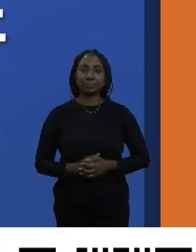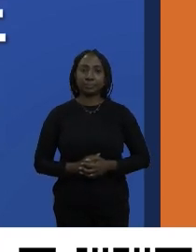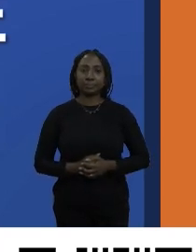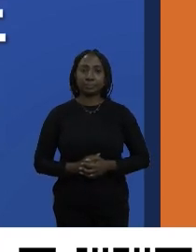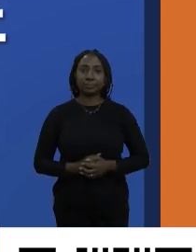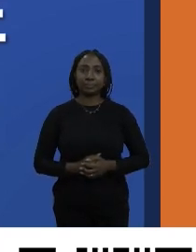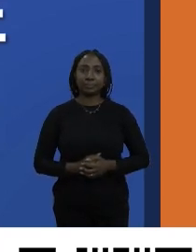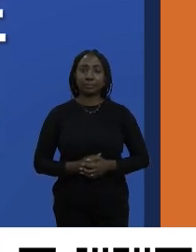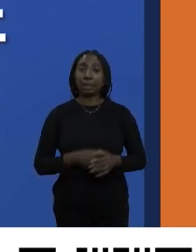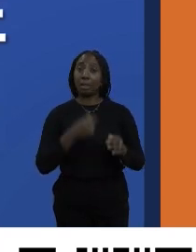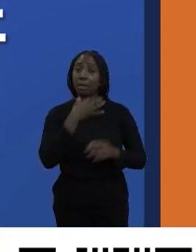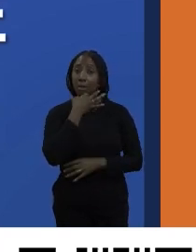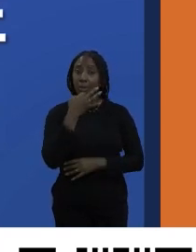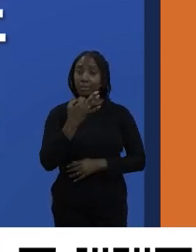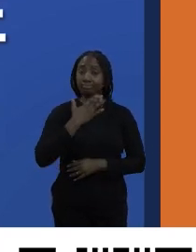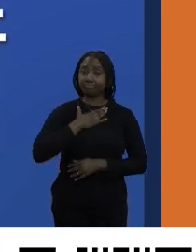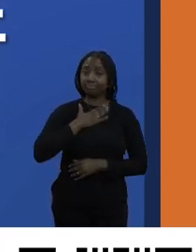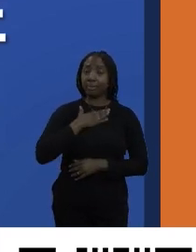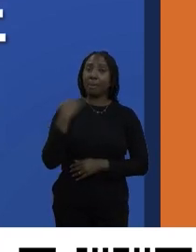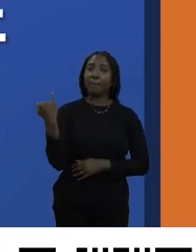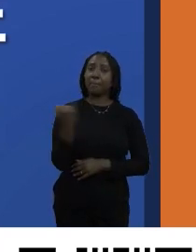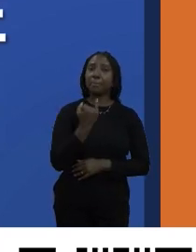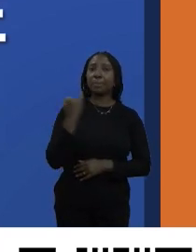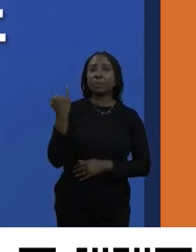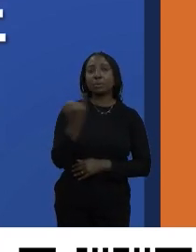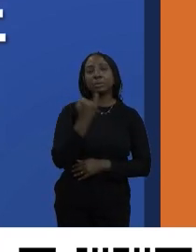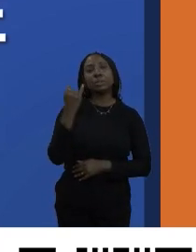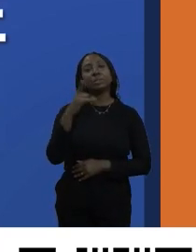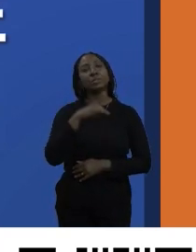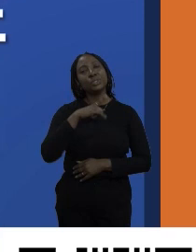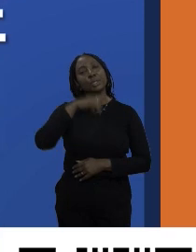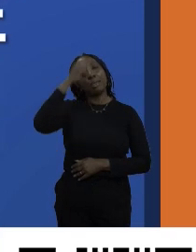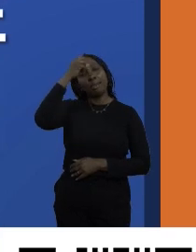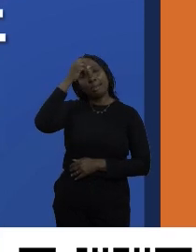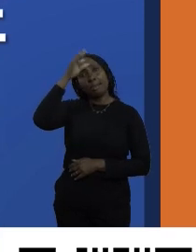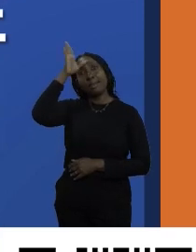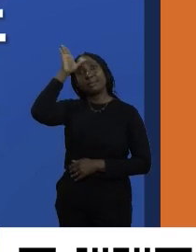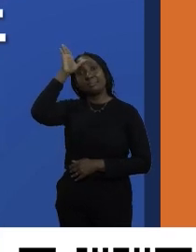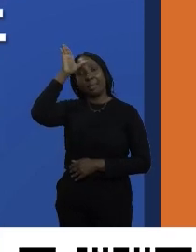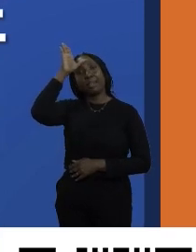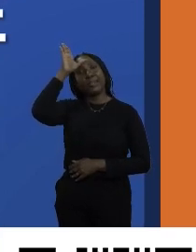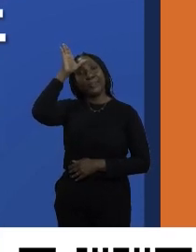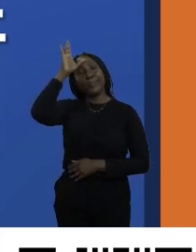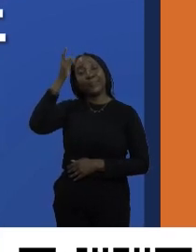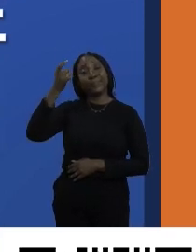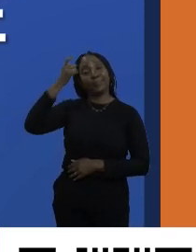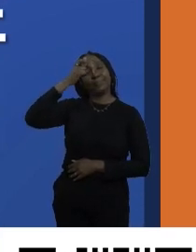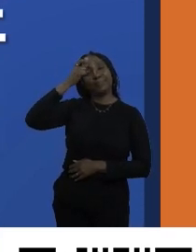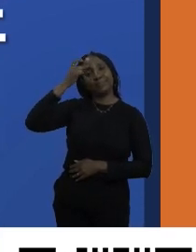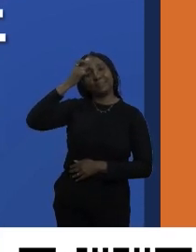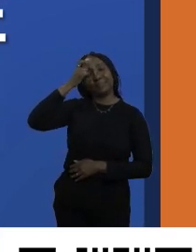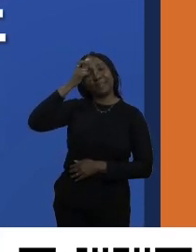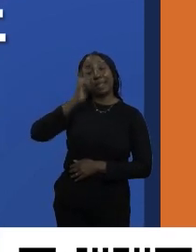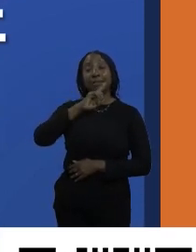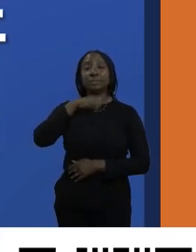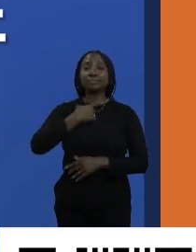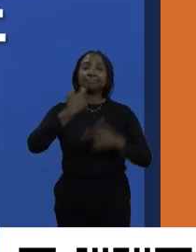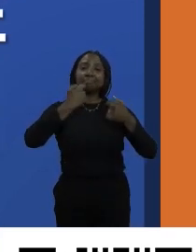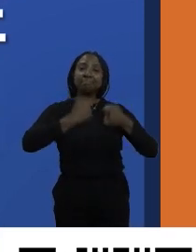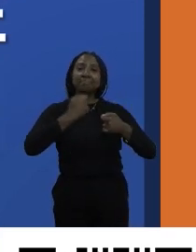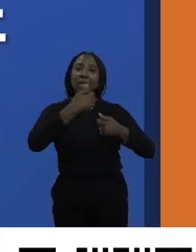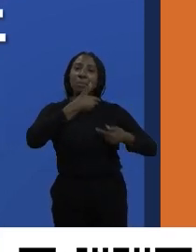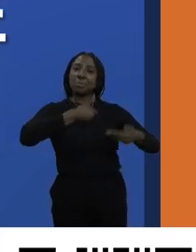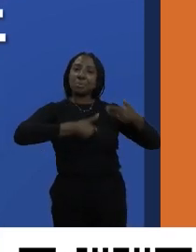para mim é muito importante que a gente aumente o nosso conhecimento e a nossa consciência de que a gente precisa se